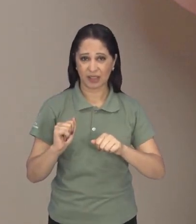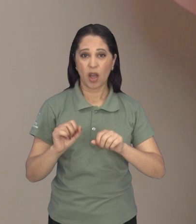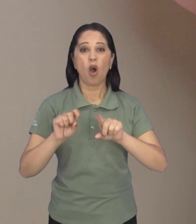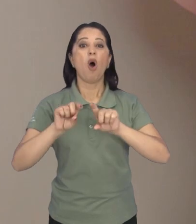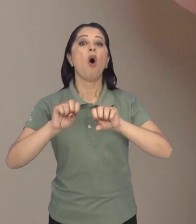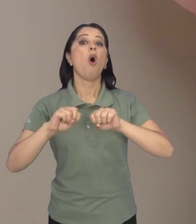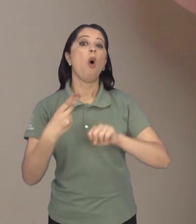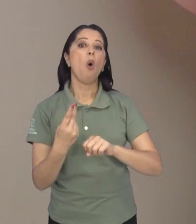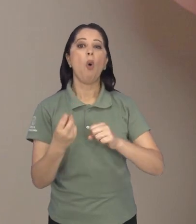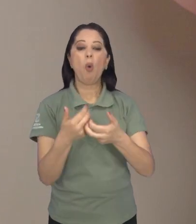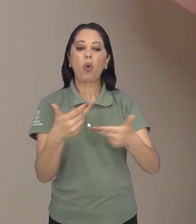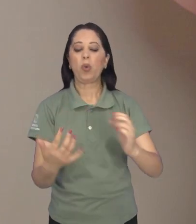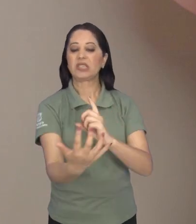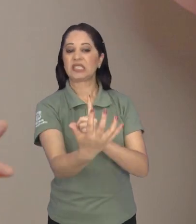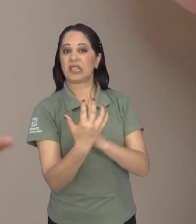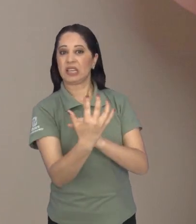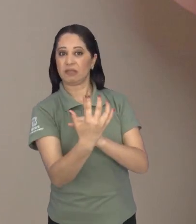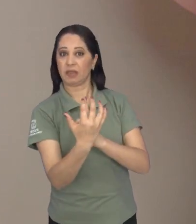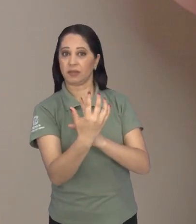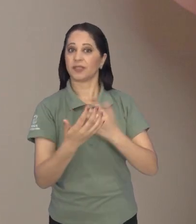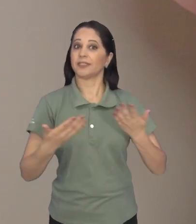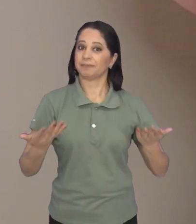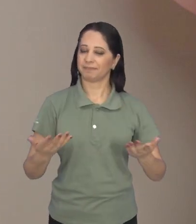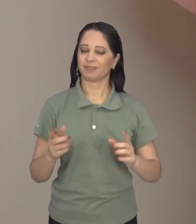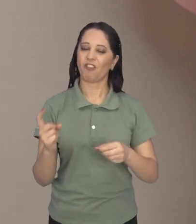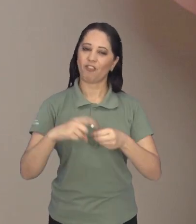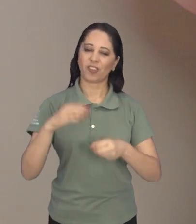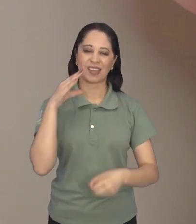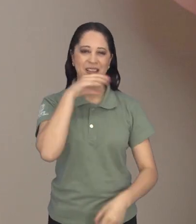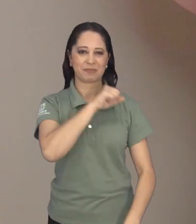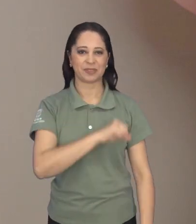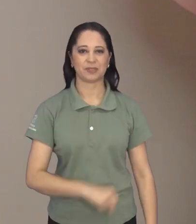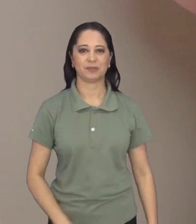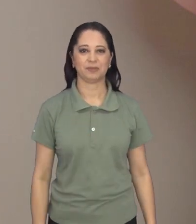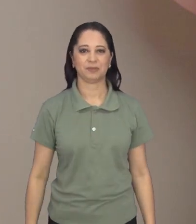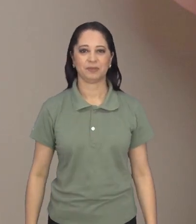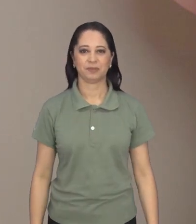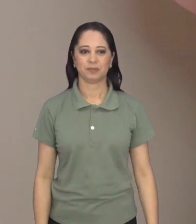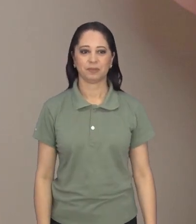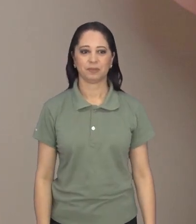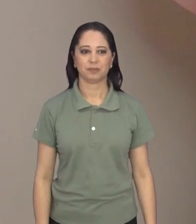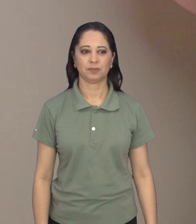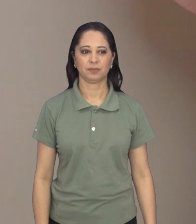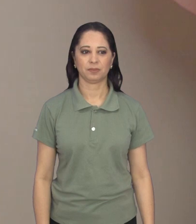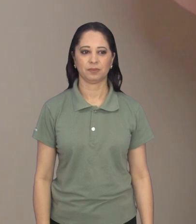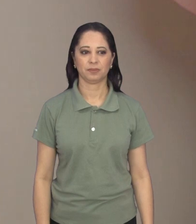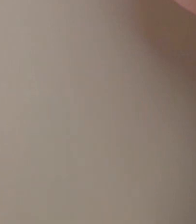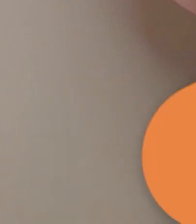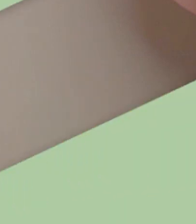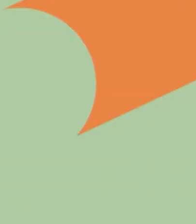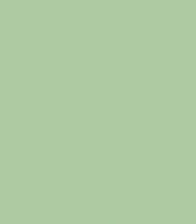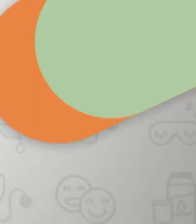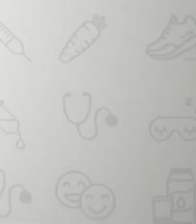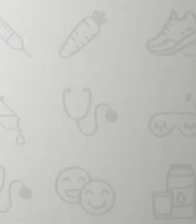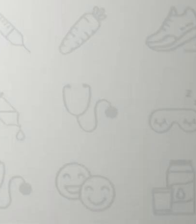também alguns fatores de risco que podem contribuir aí para desenvolver essa síndrome? A gente volta já já.